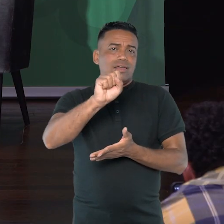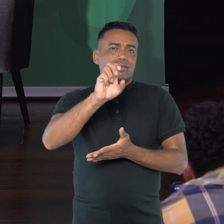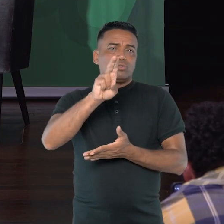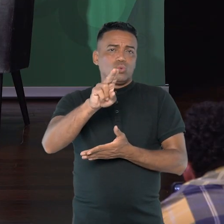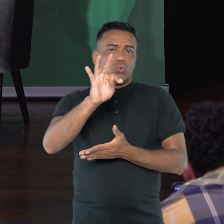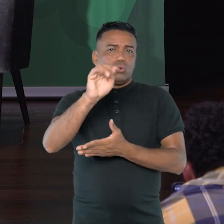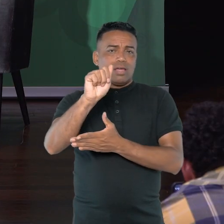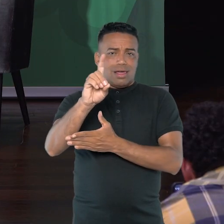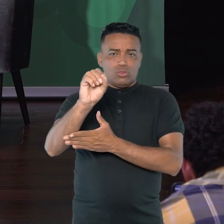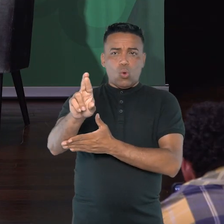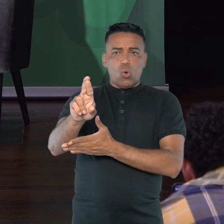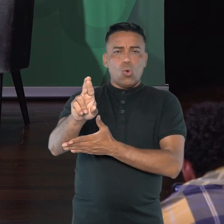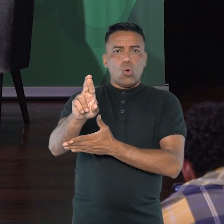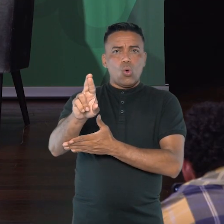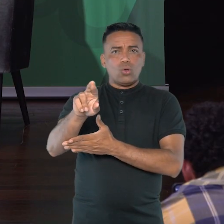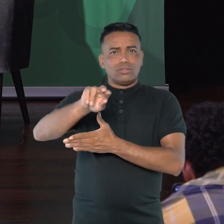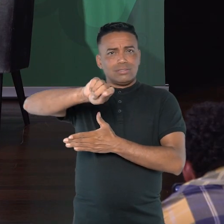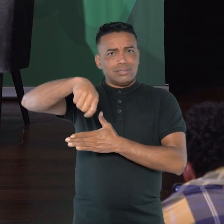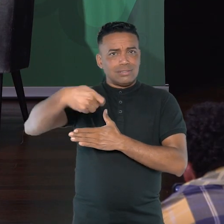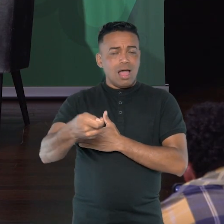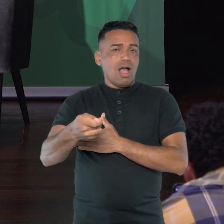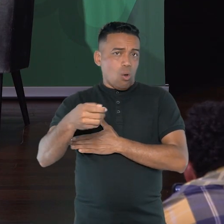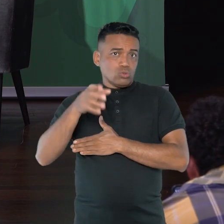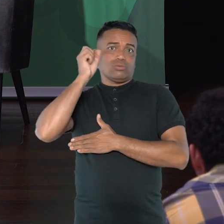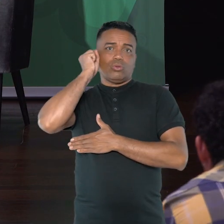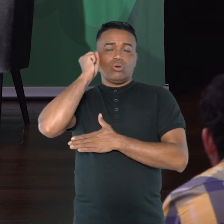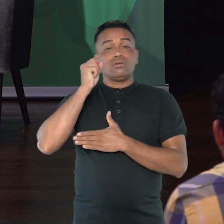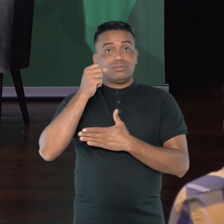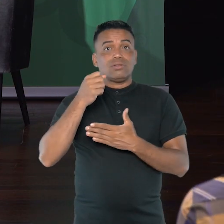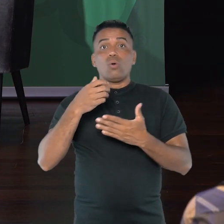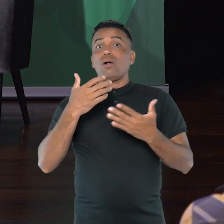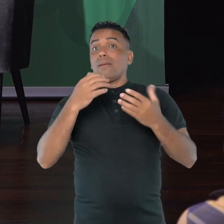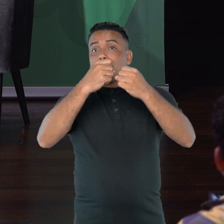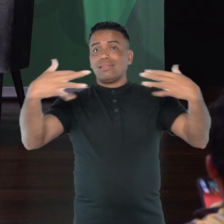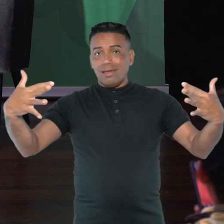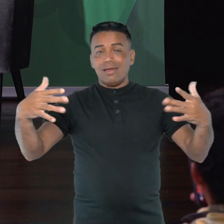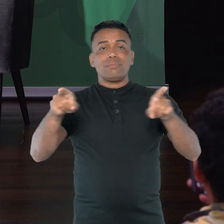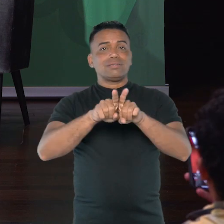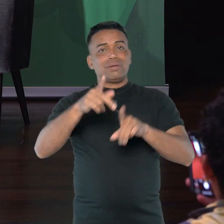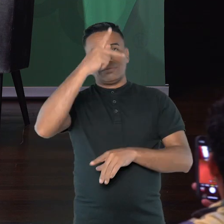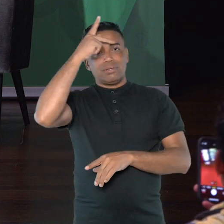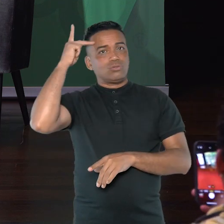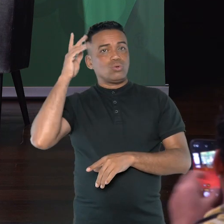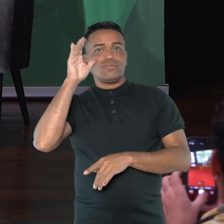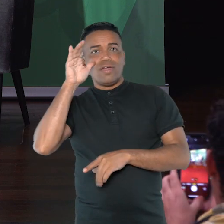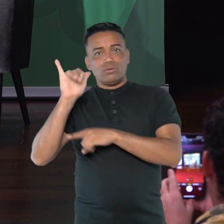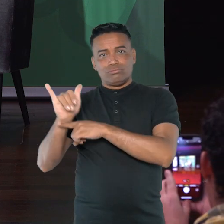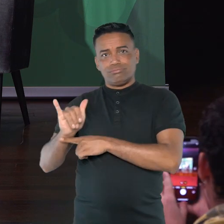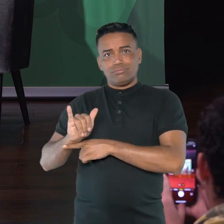hoje, conversa conosco, que está aqui na plateia, mas também com as pessoas que estão te assistindo, e faz